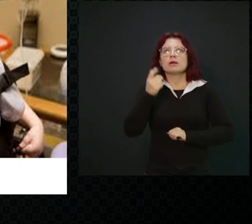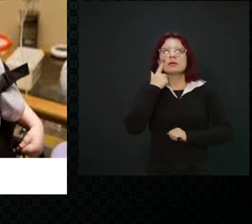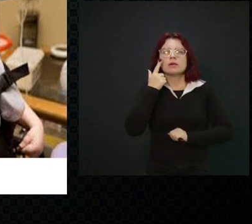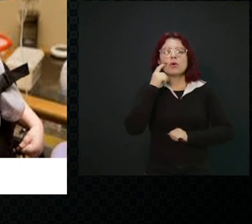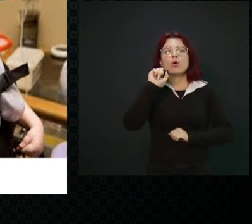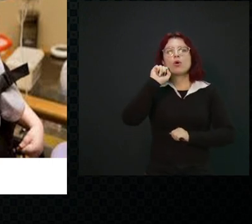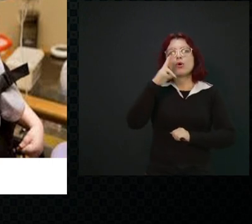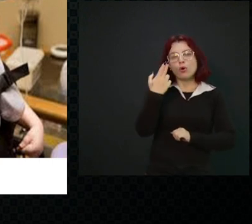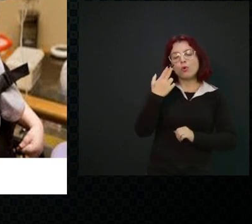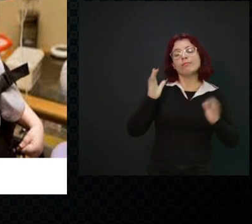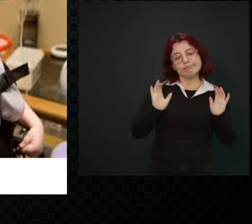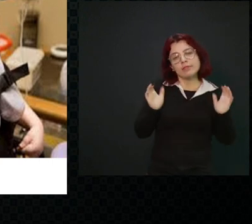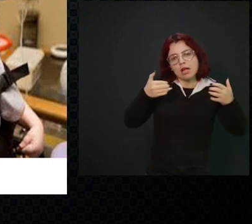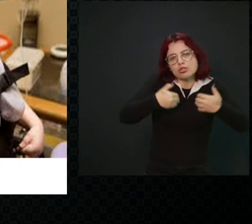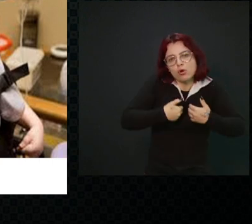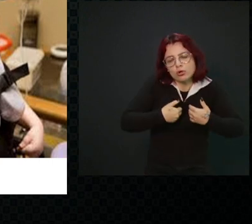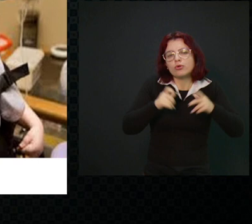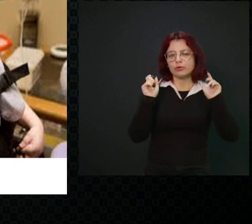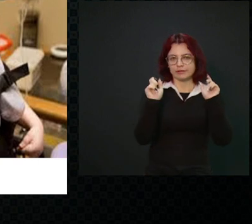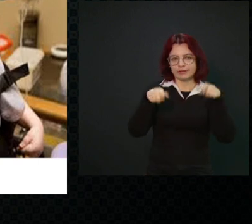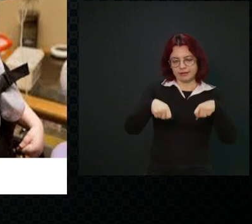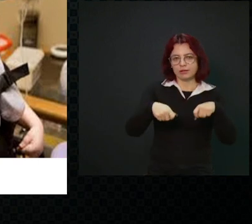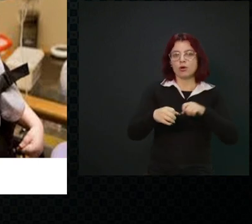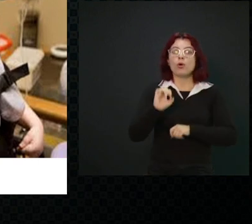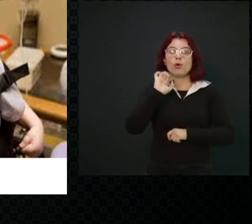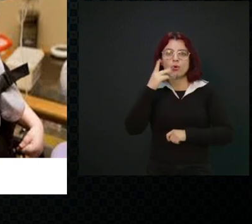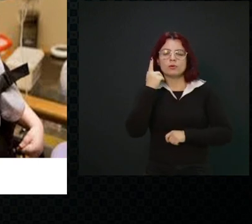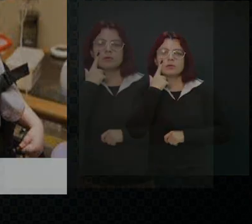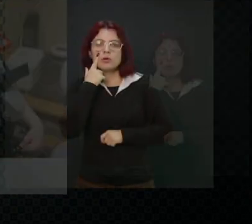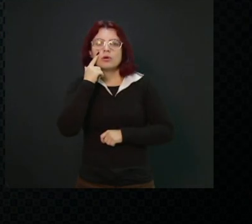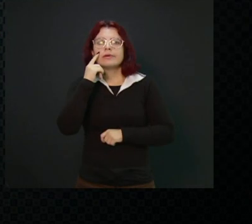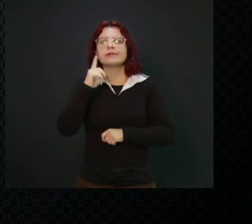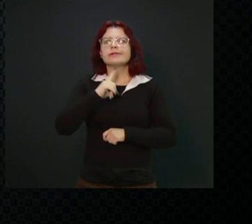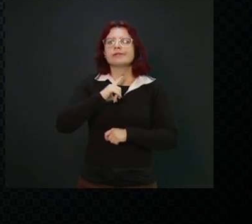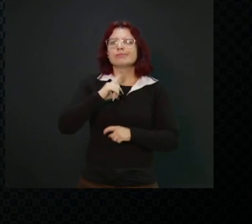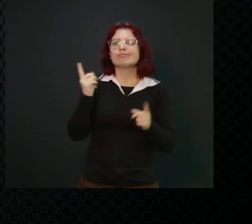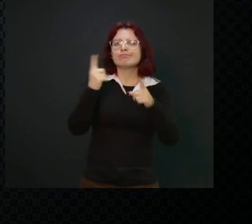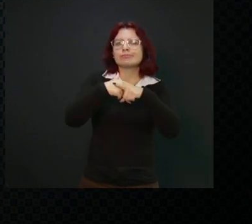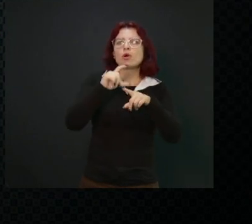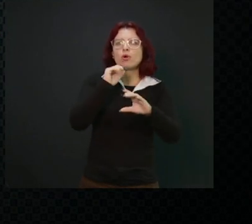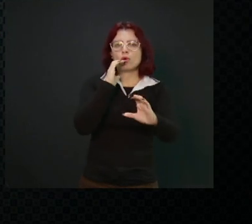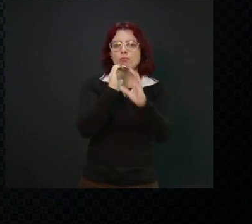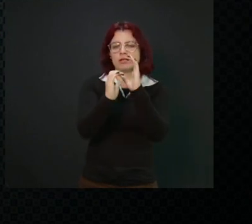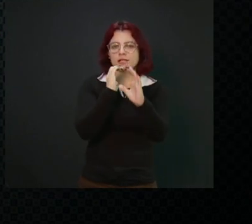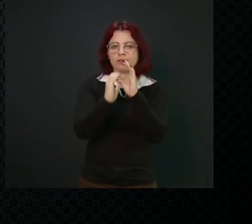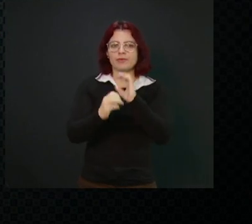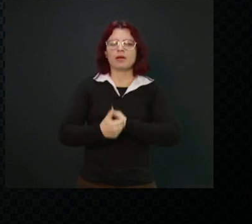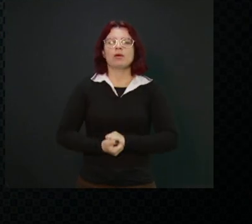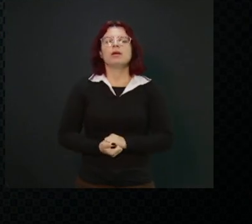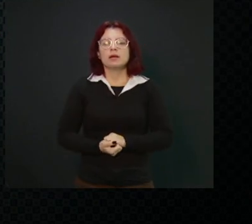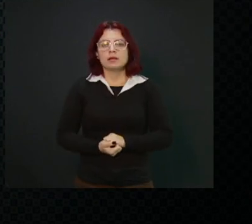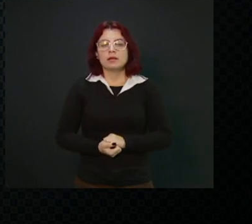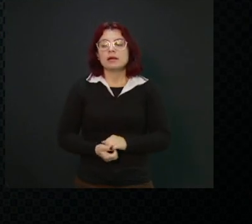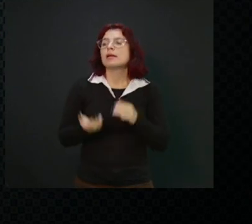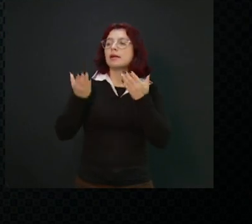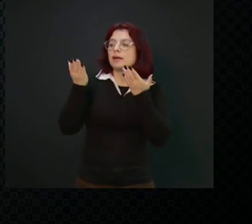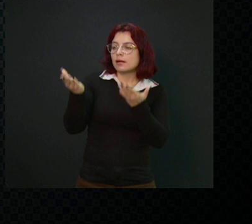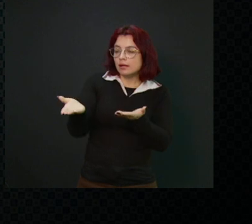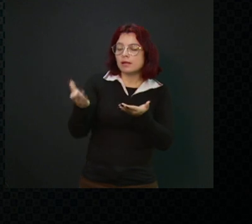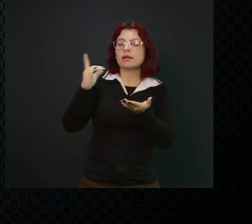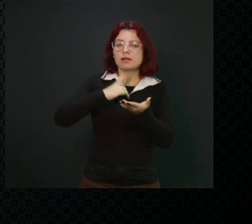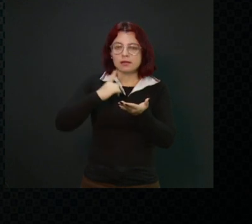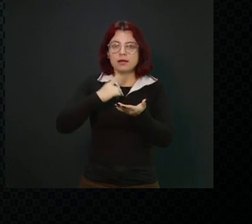transtorno, como o transtorno do espectro autista ou o distúrbio de comunicação. Então, esse que vai ter só a visão e um